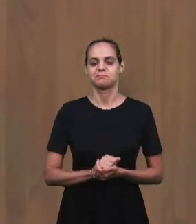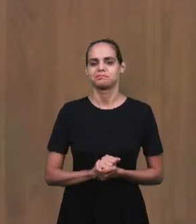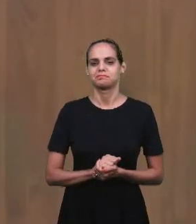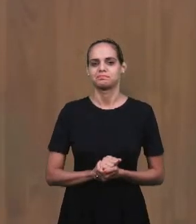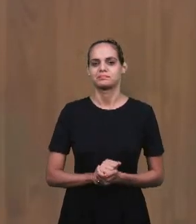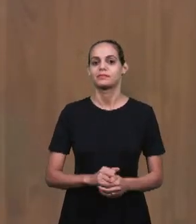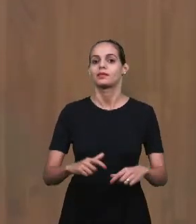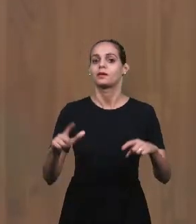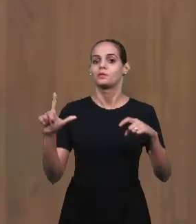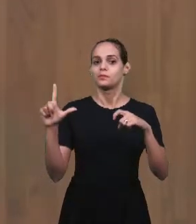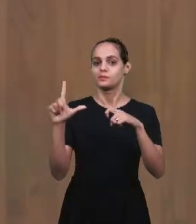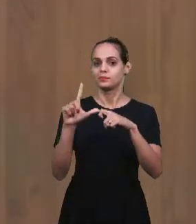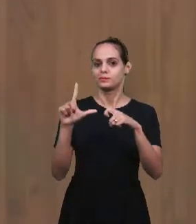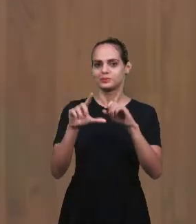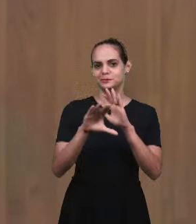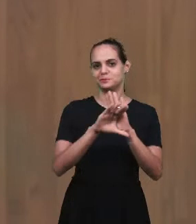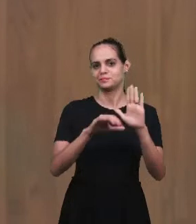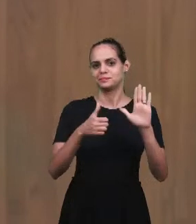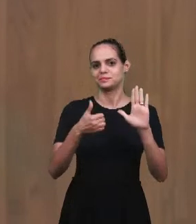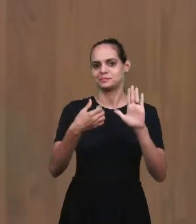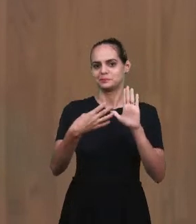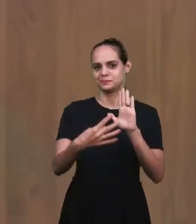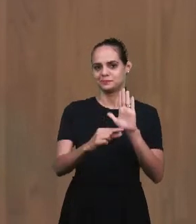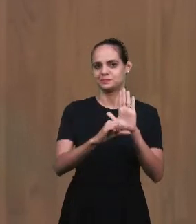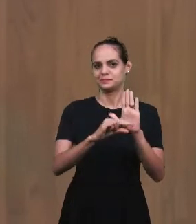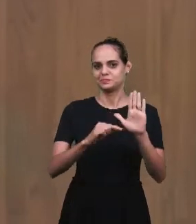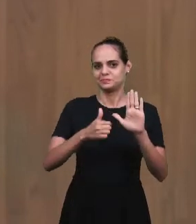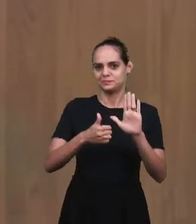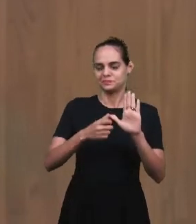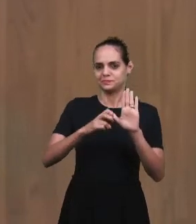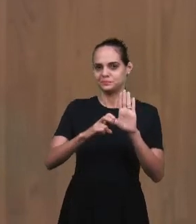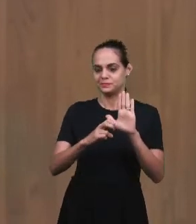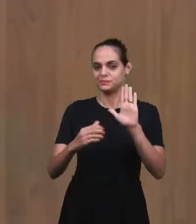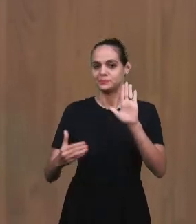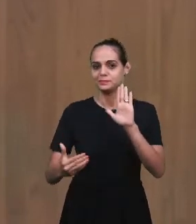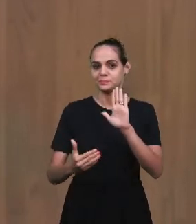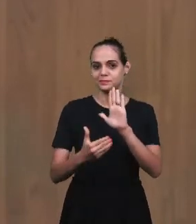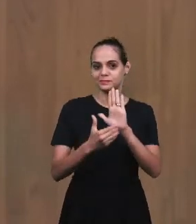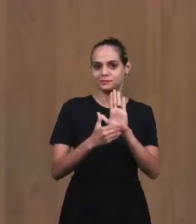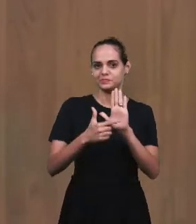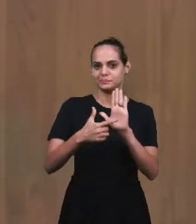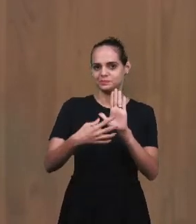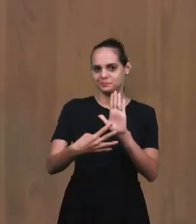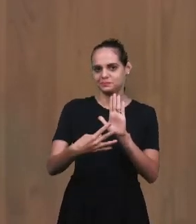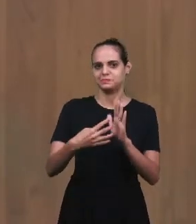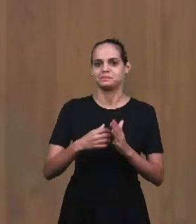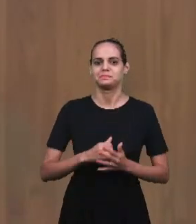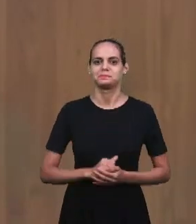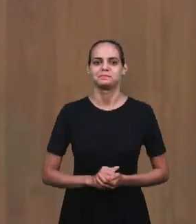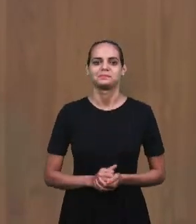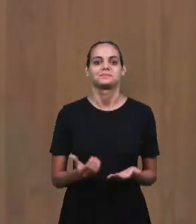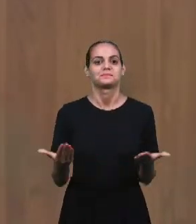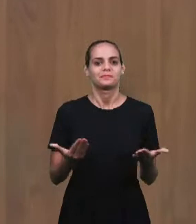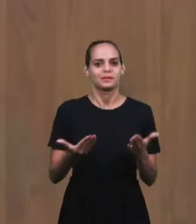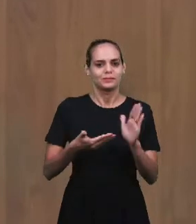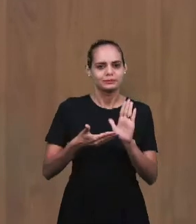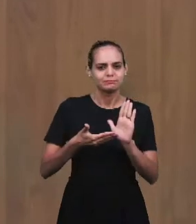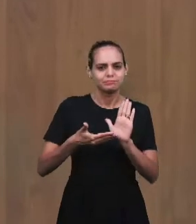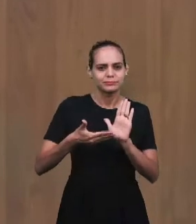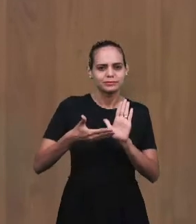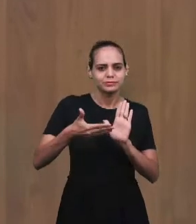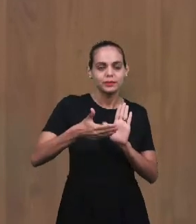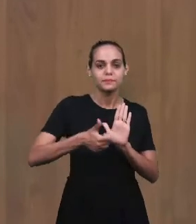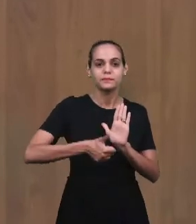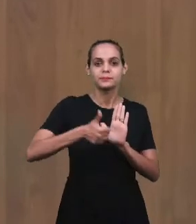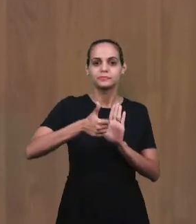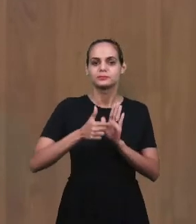de Lucas, no capítulo 14, dos versos 15 ao verso 24. E vamos desde já fazer a nossa primeira